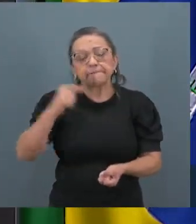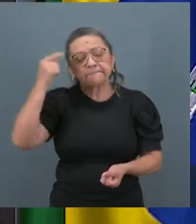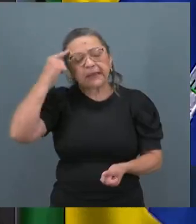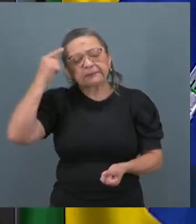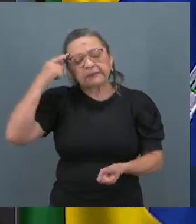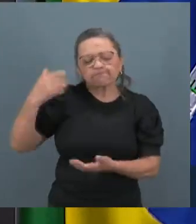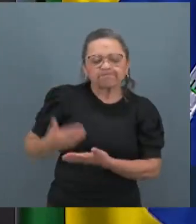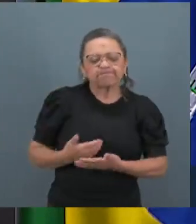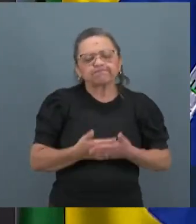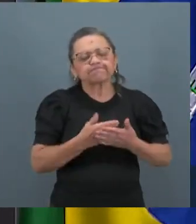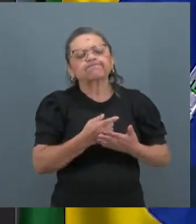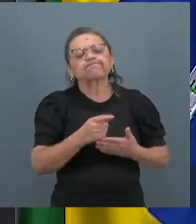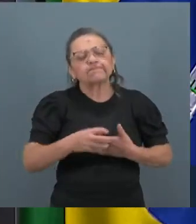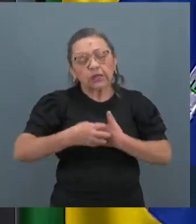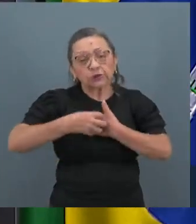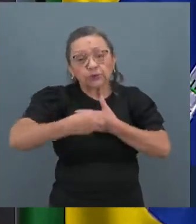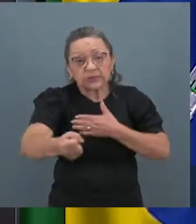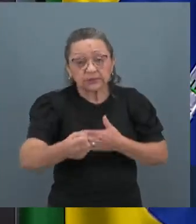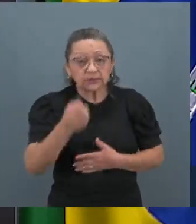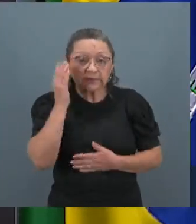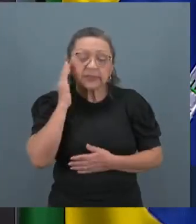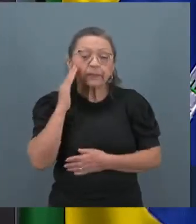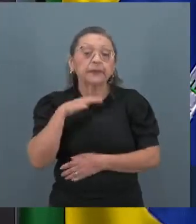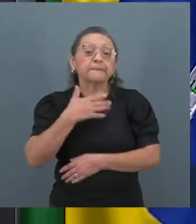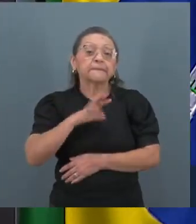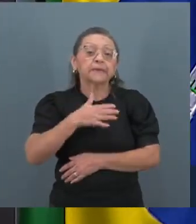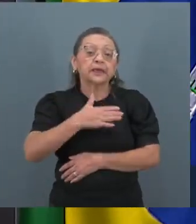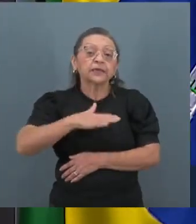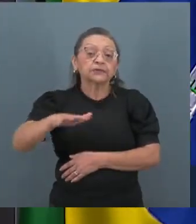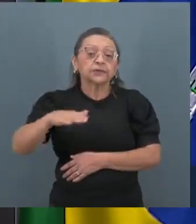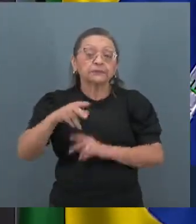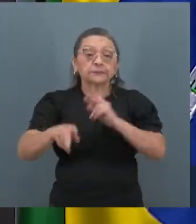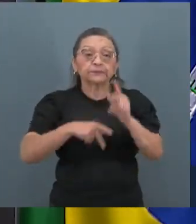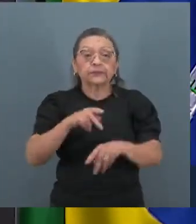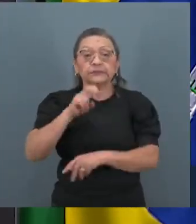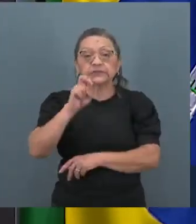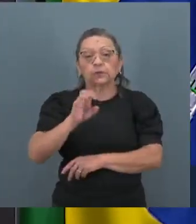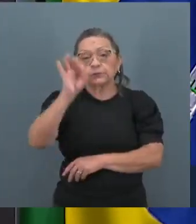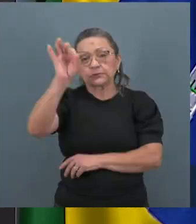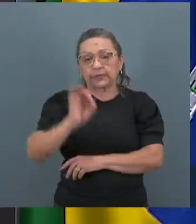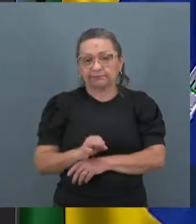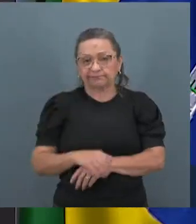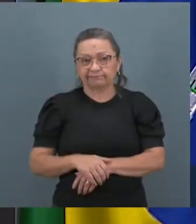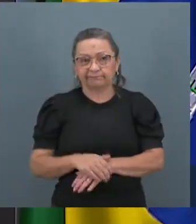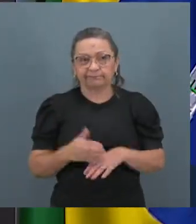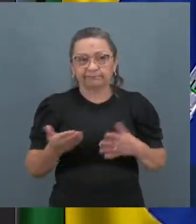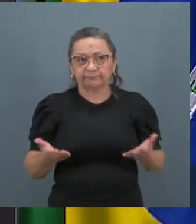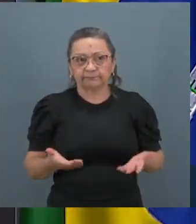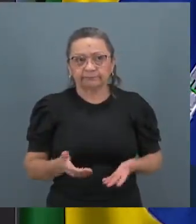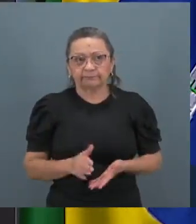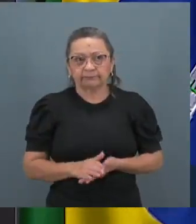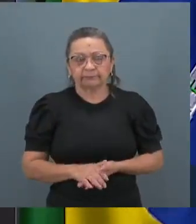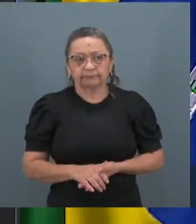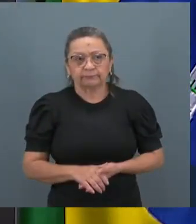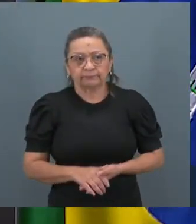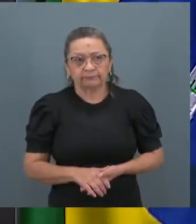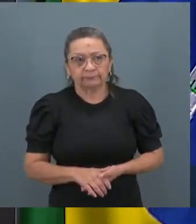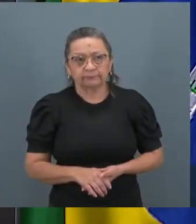suicídio. Sabe qual é a média da população? 5%. Senhor presidente, se eu me der 1 minuto, eu